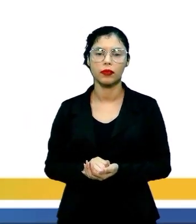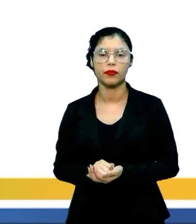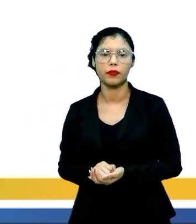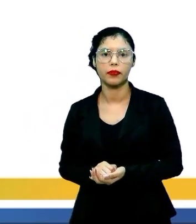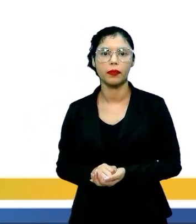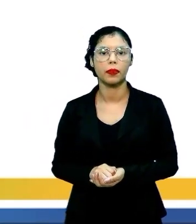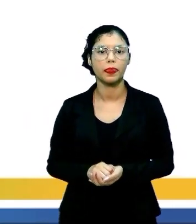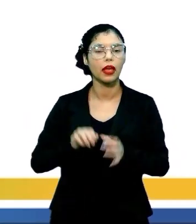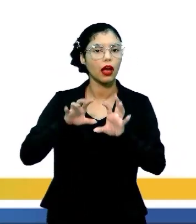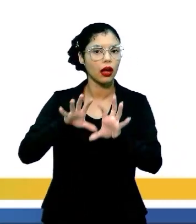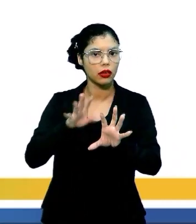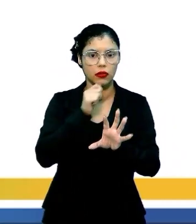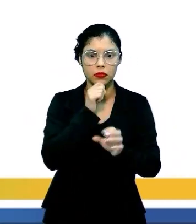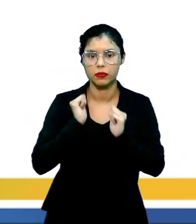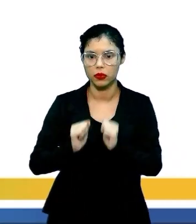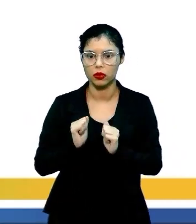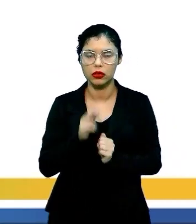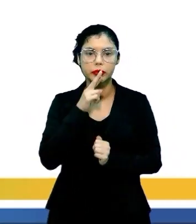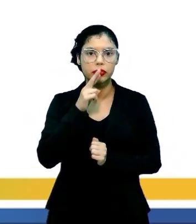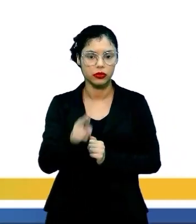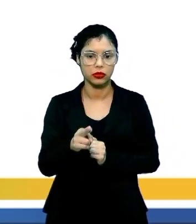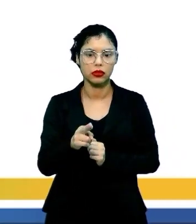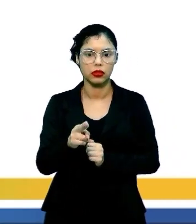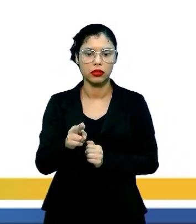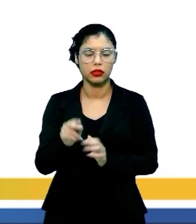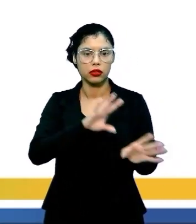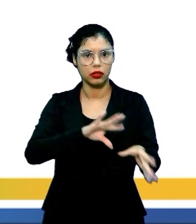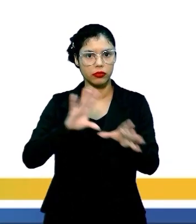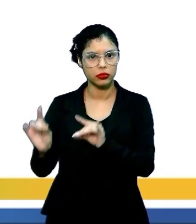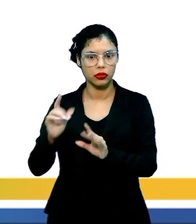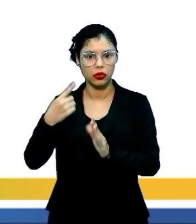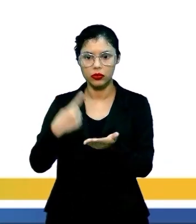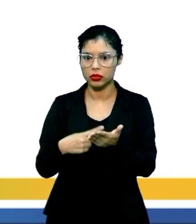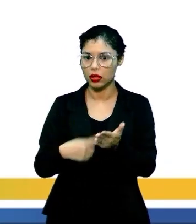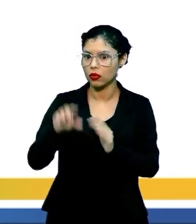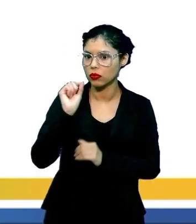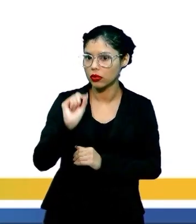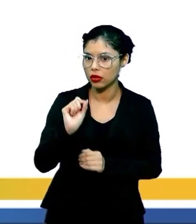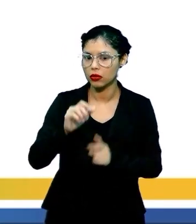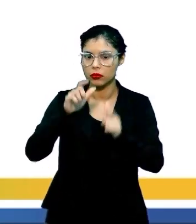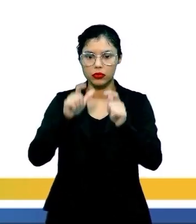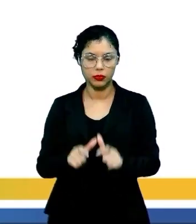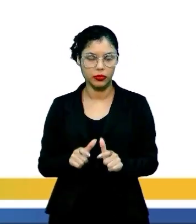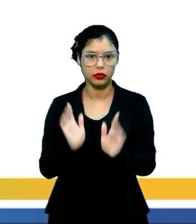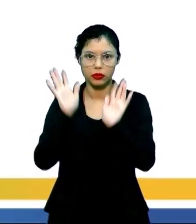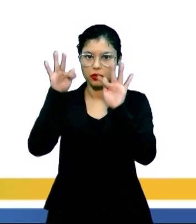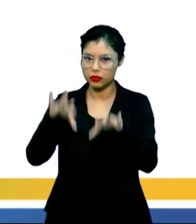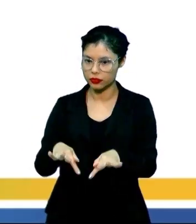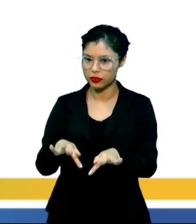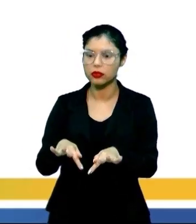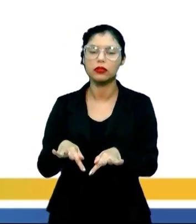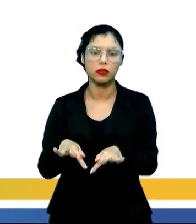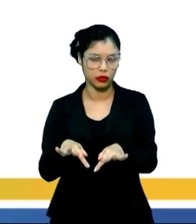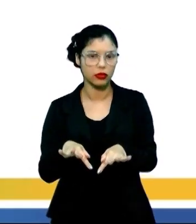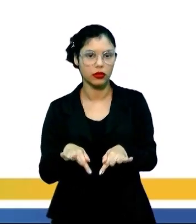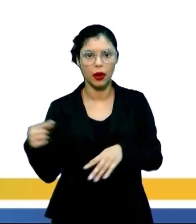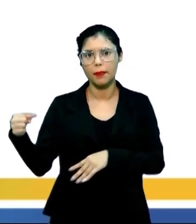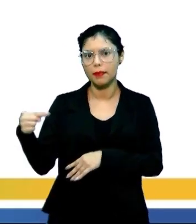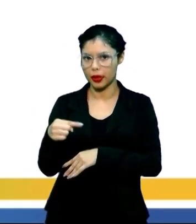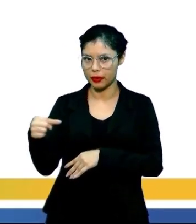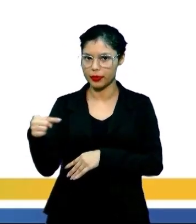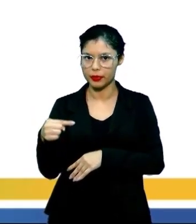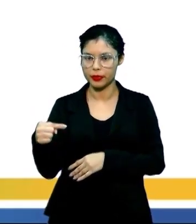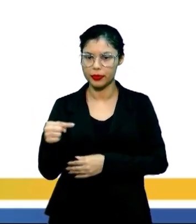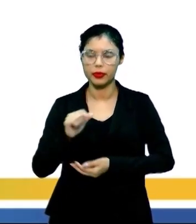Esse deslocamento ele pode ser calculado levando-se em consideração o espaço final, ou seja, a posição final, menos